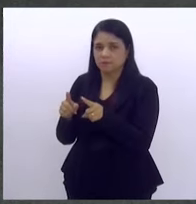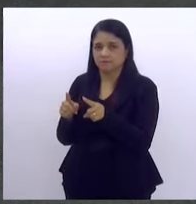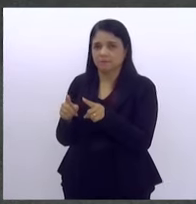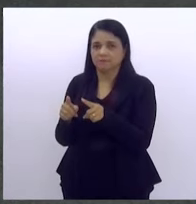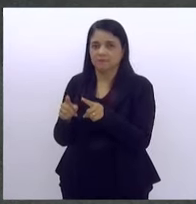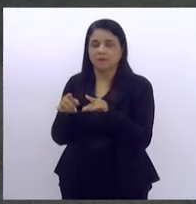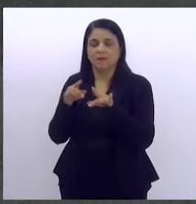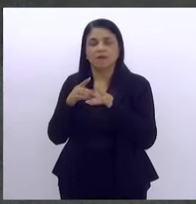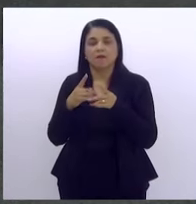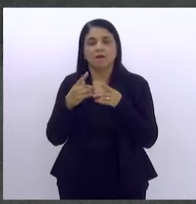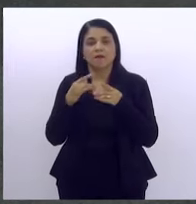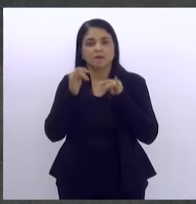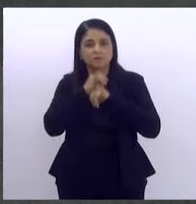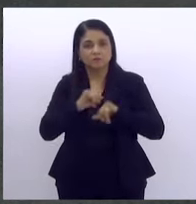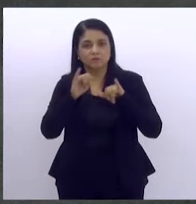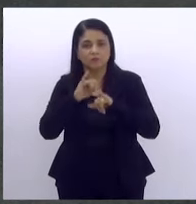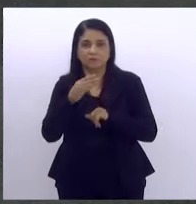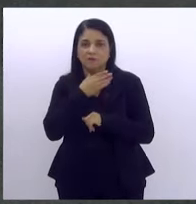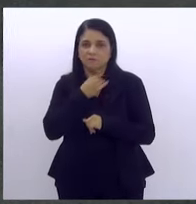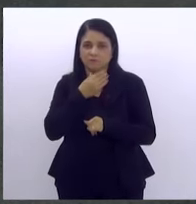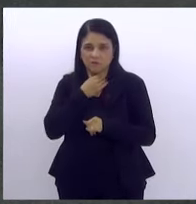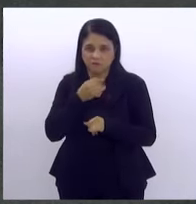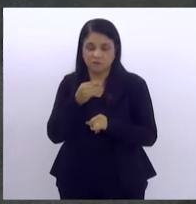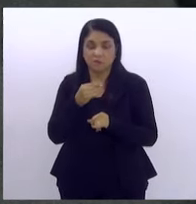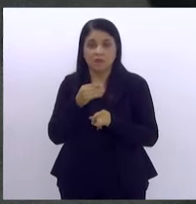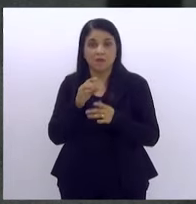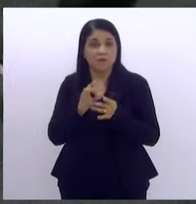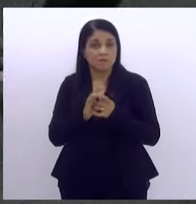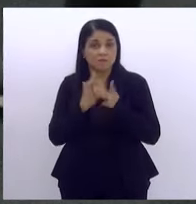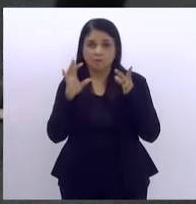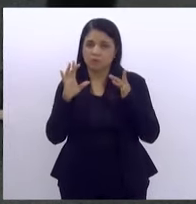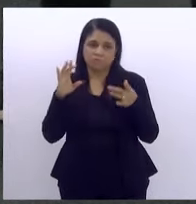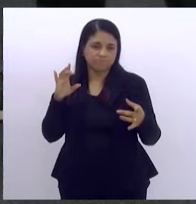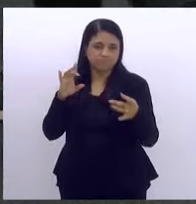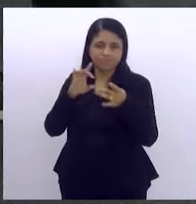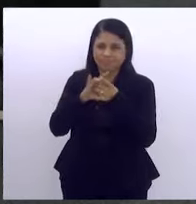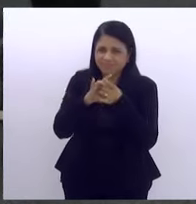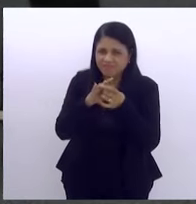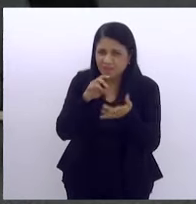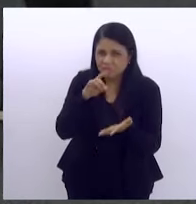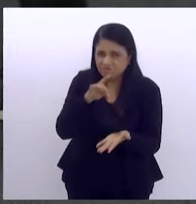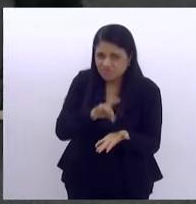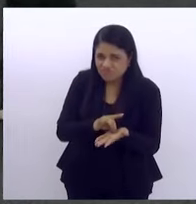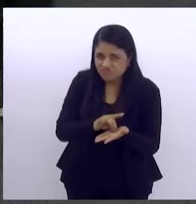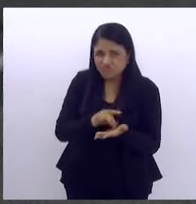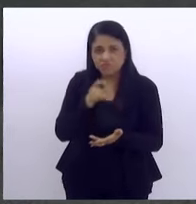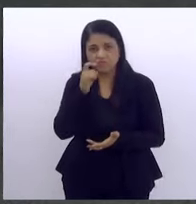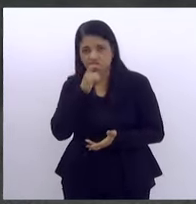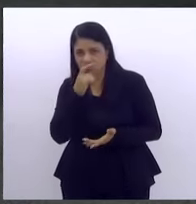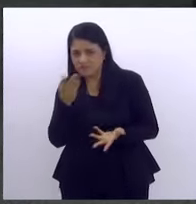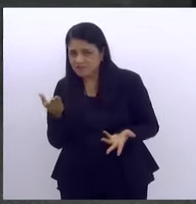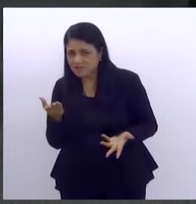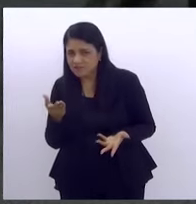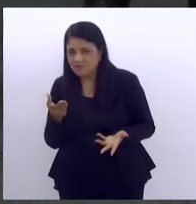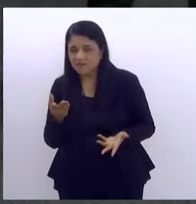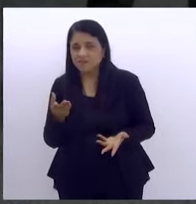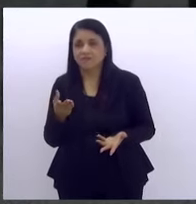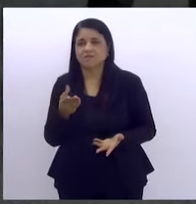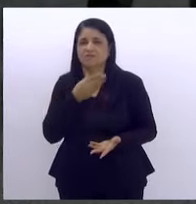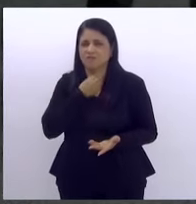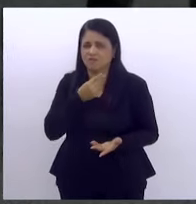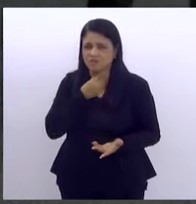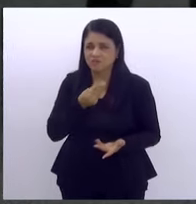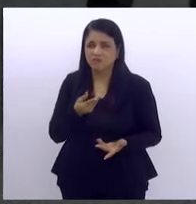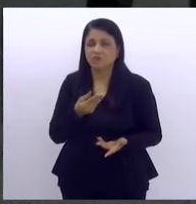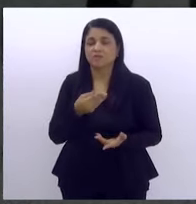a notícia falsa, a fake news, porque a democracia não convive com a mentira e com a falácia. Então, o nosso parecer é